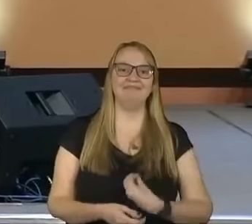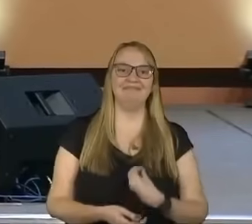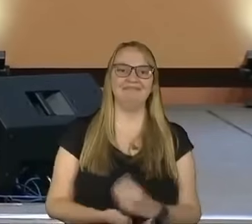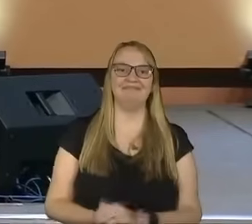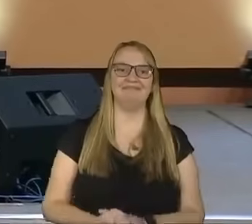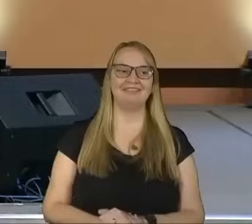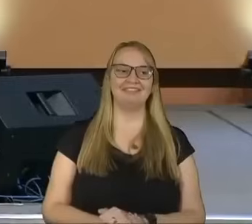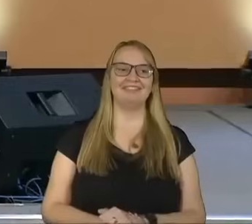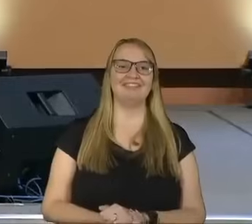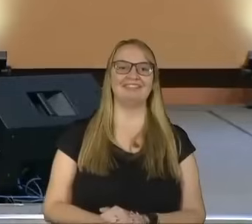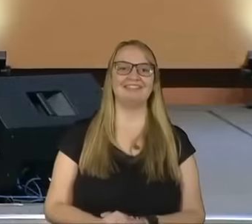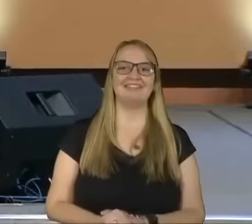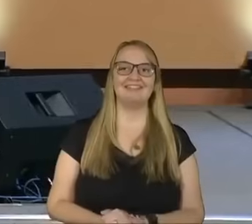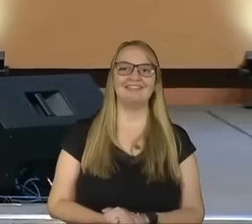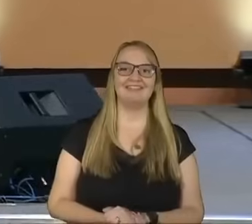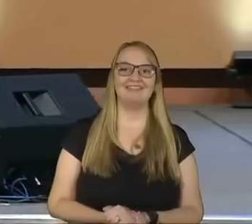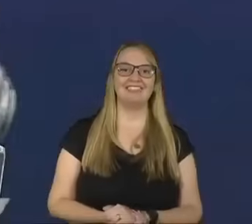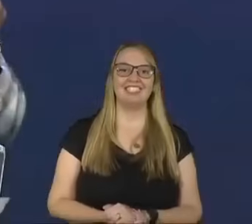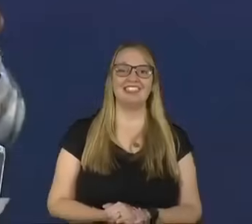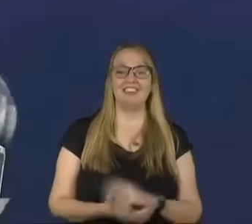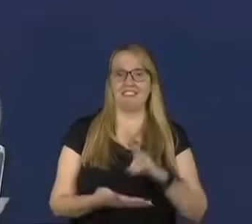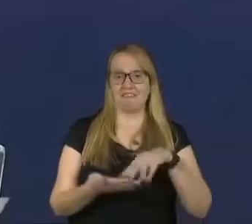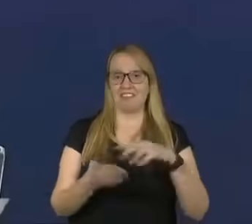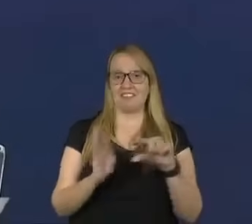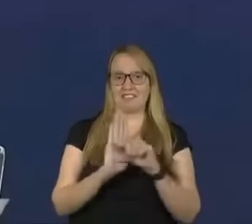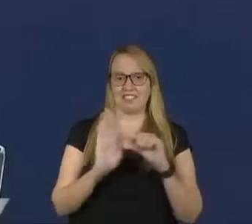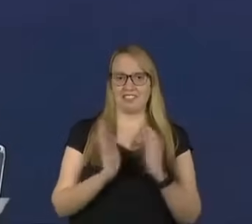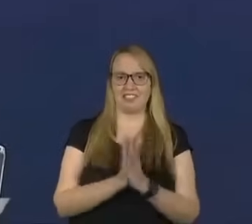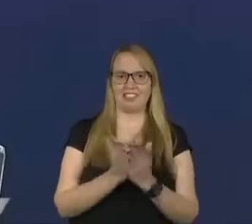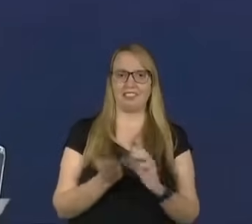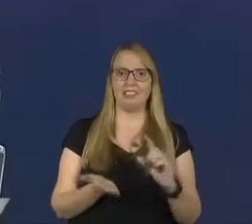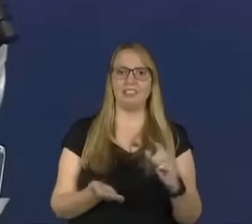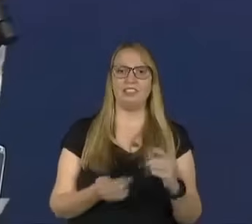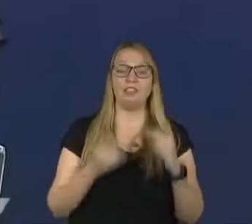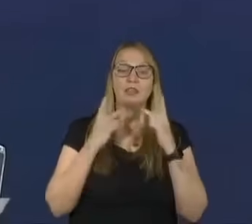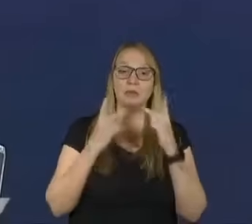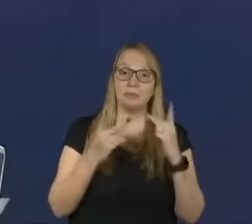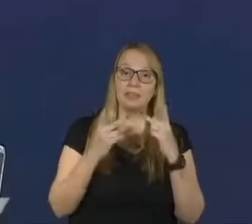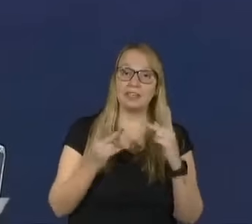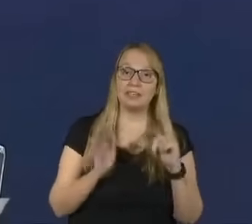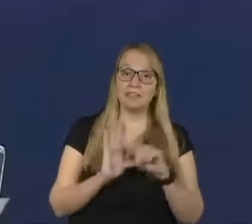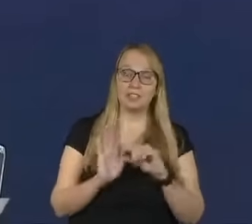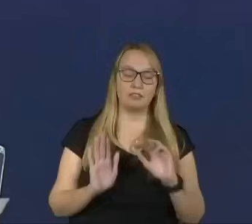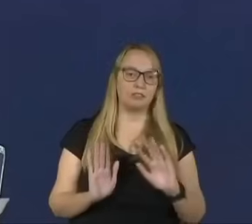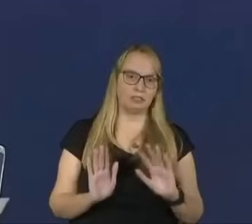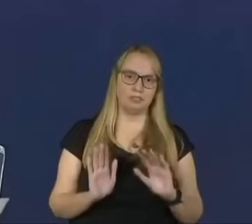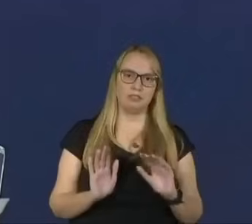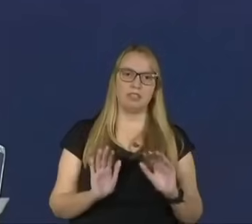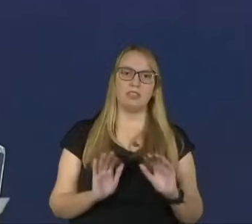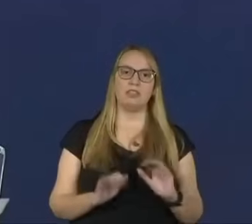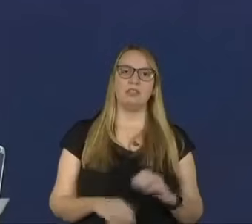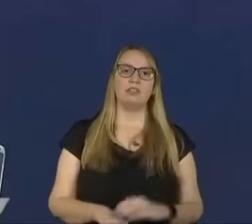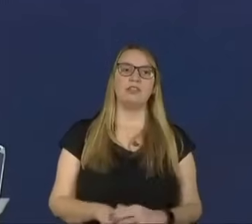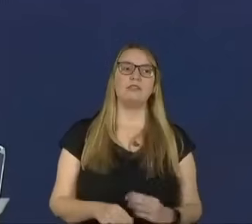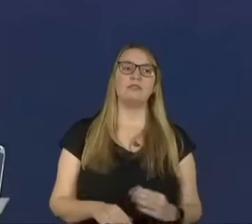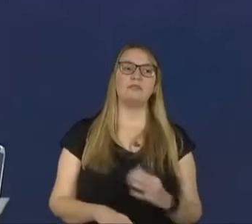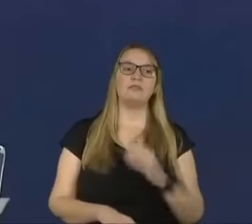vida eu vou ler um versículo da Bíblia mas eu não vou pregar nesse Versículo é que ele exemplifica